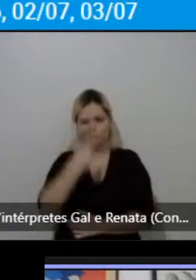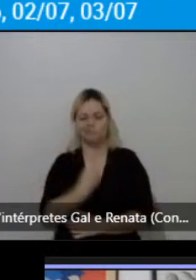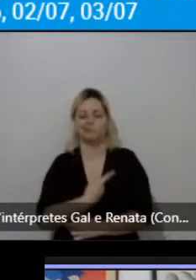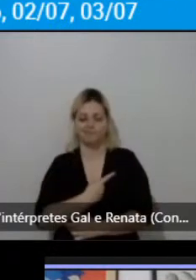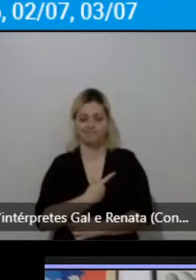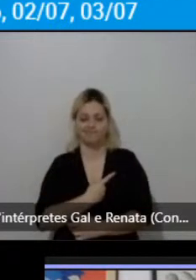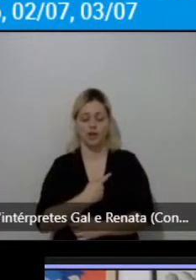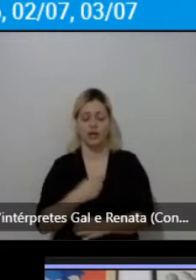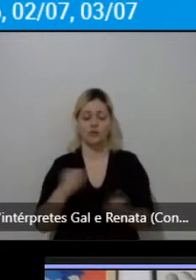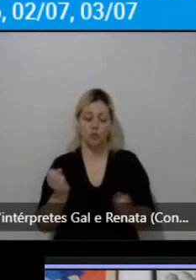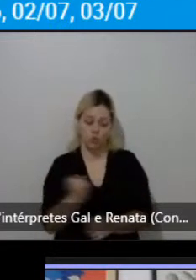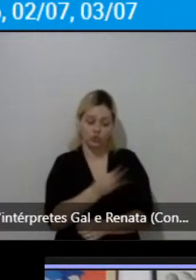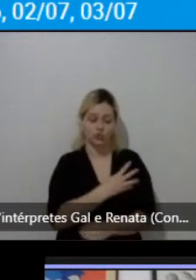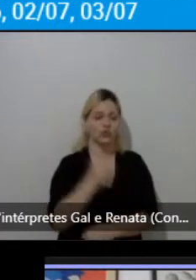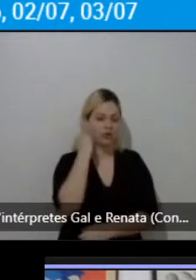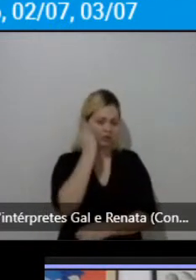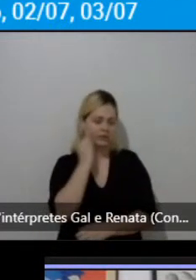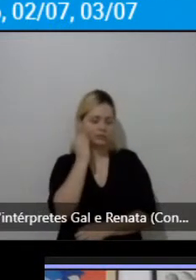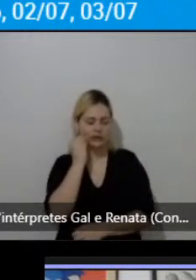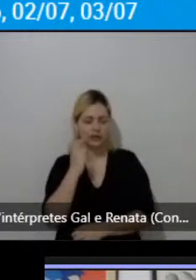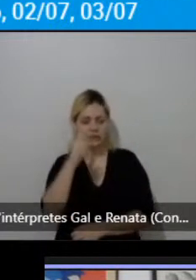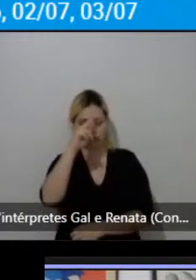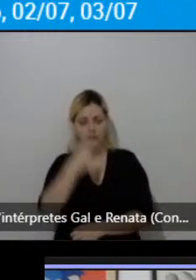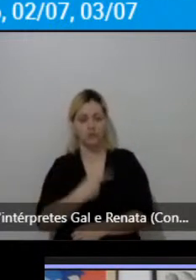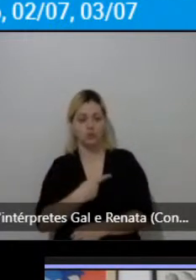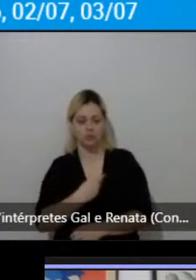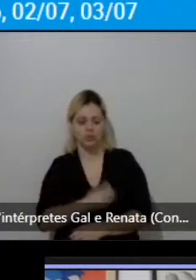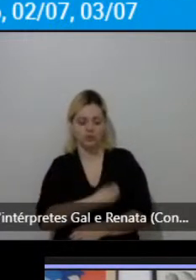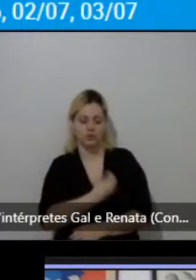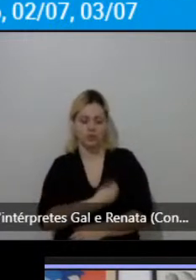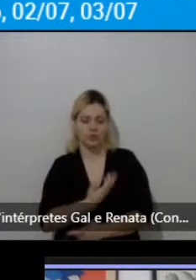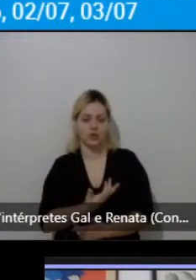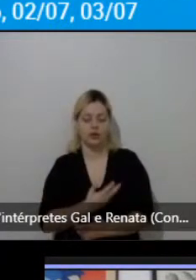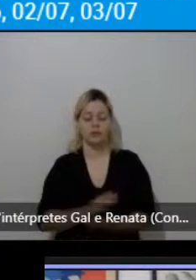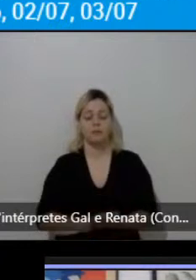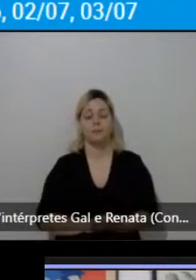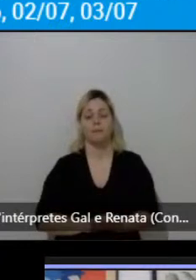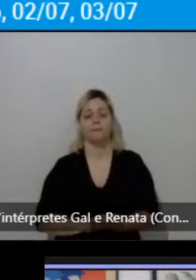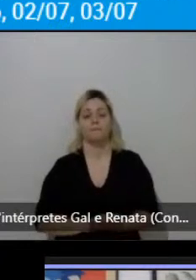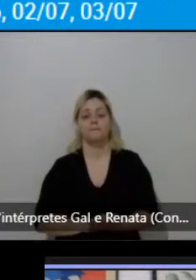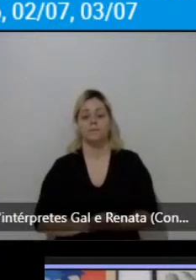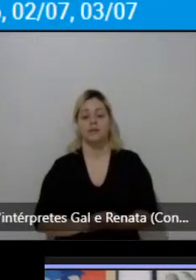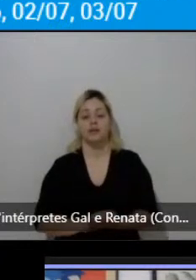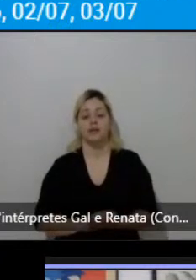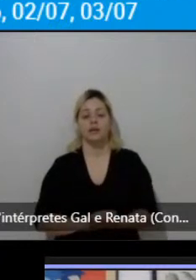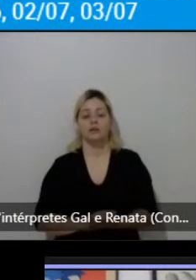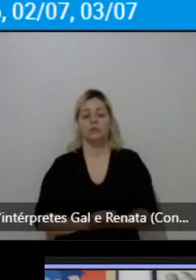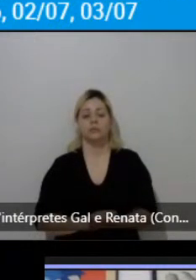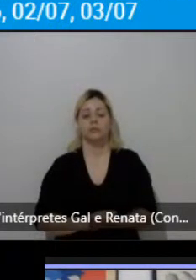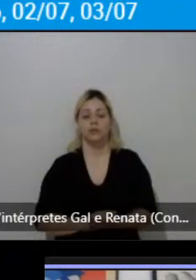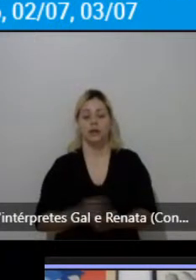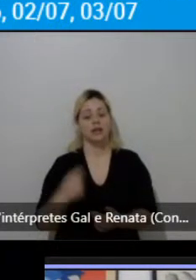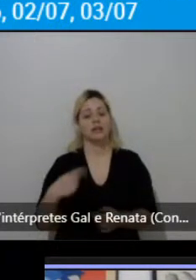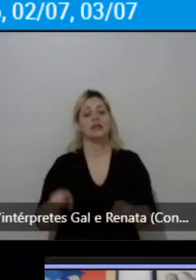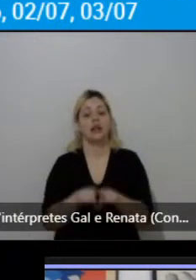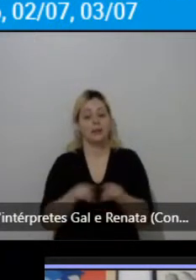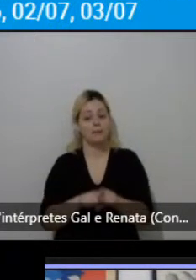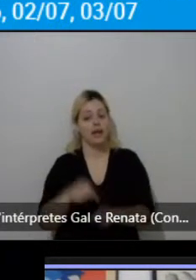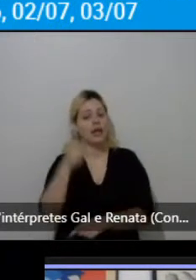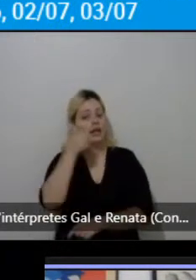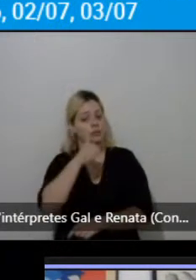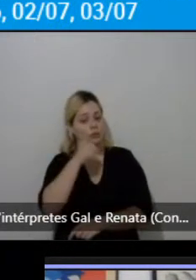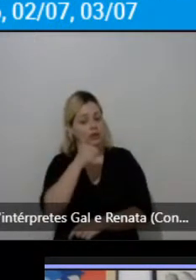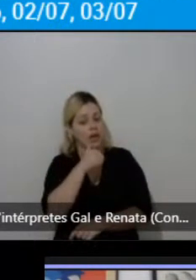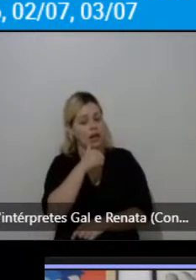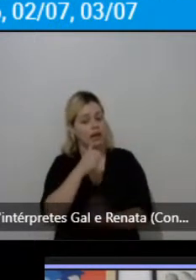dessas novas experiências, né, de movimentos sociais. O papel destacado das mulheres, né, e ele fala da família,